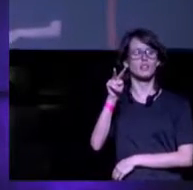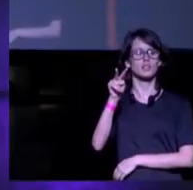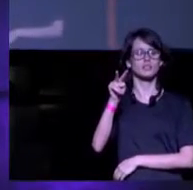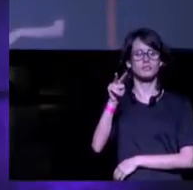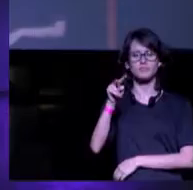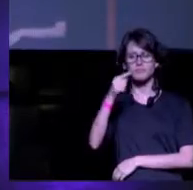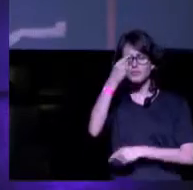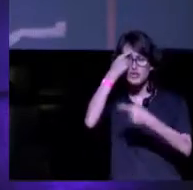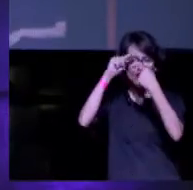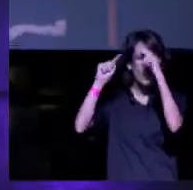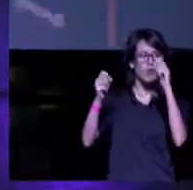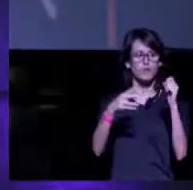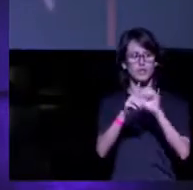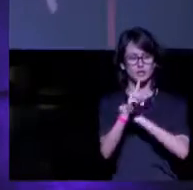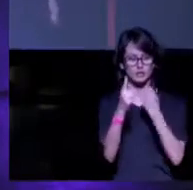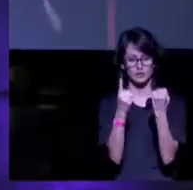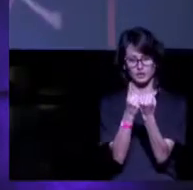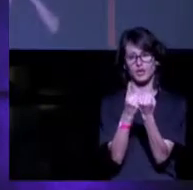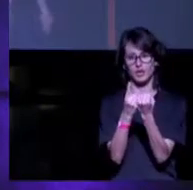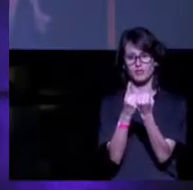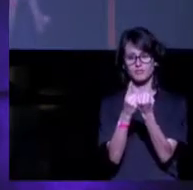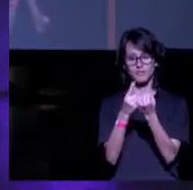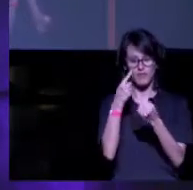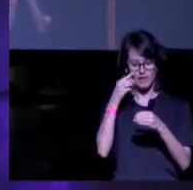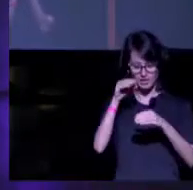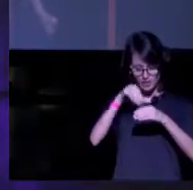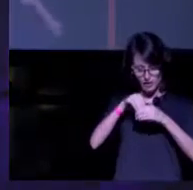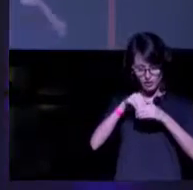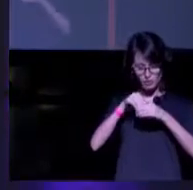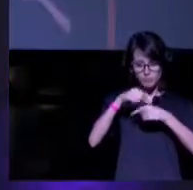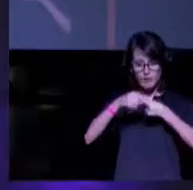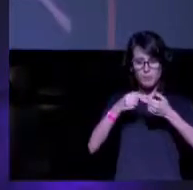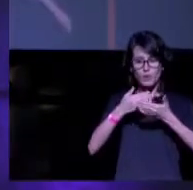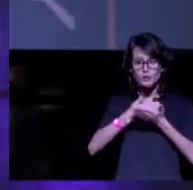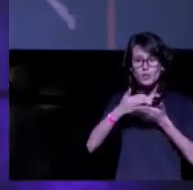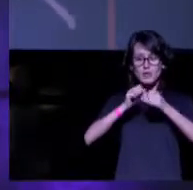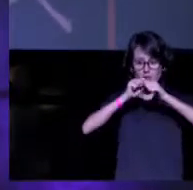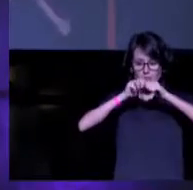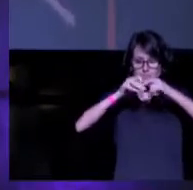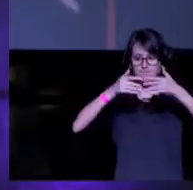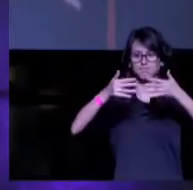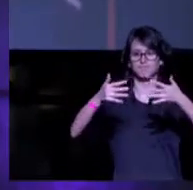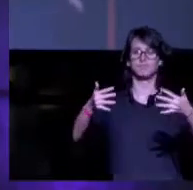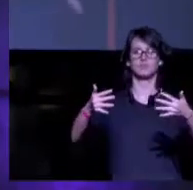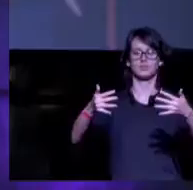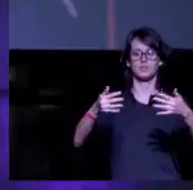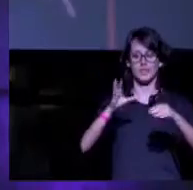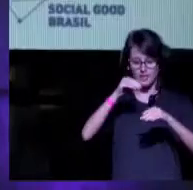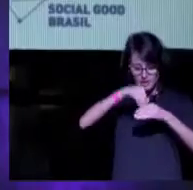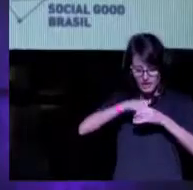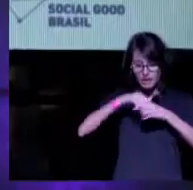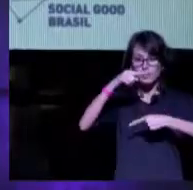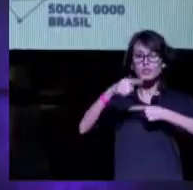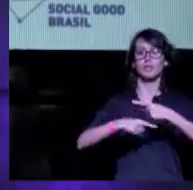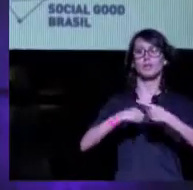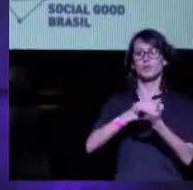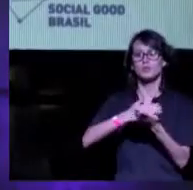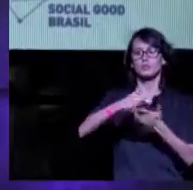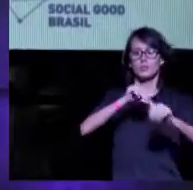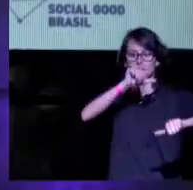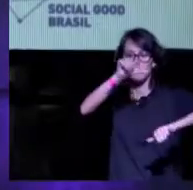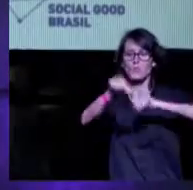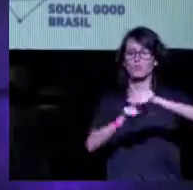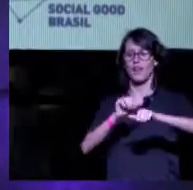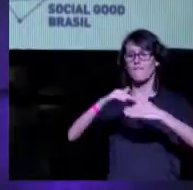inovação social de dentro para fora né e o de fora para dentro também mas esse de dentro pra fora tenha muito a ver com